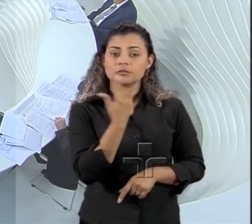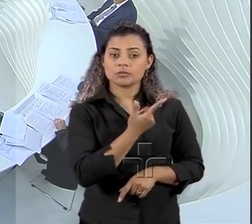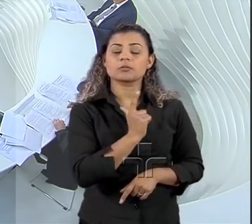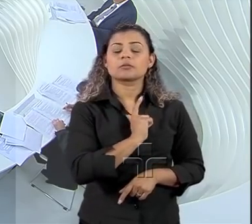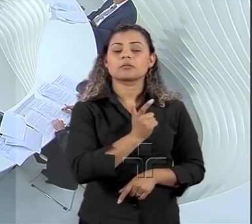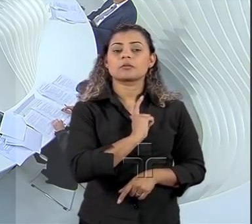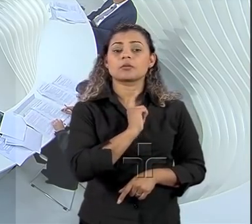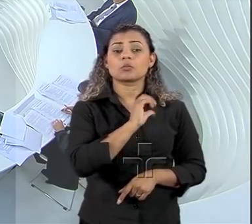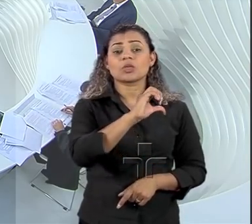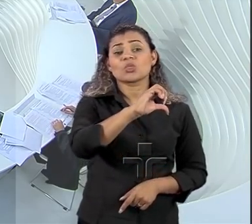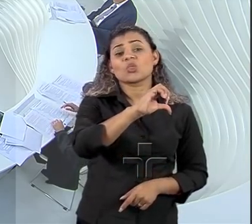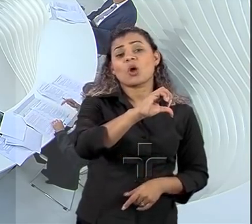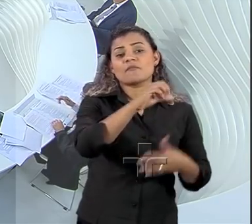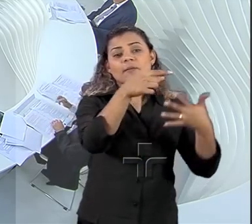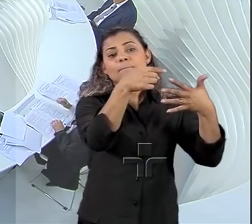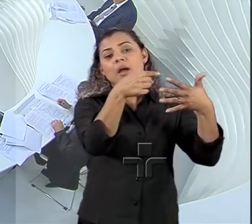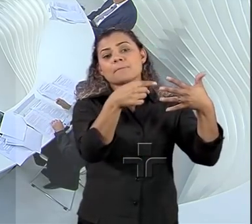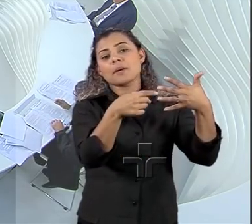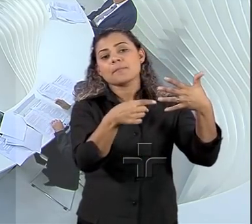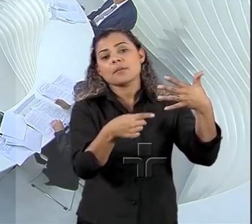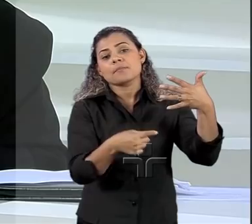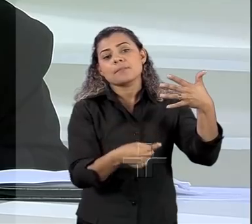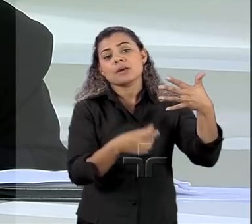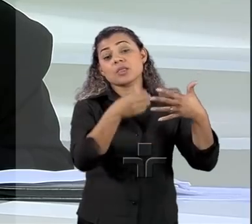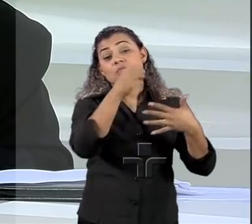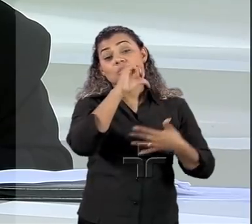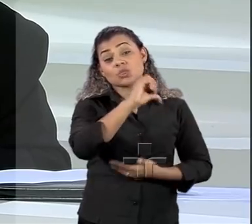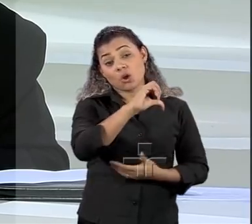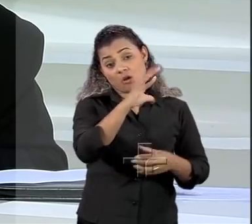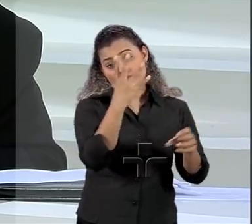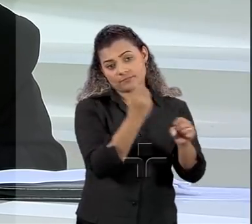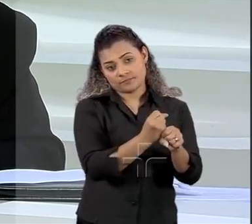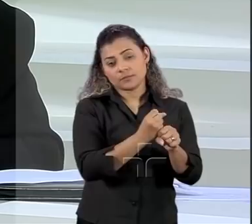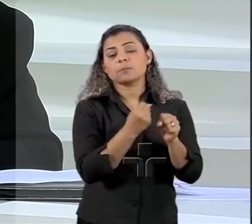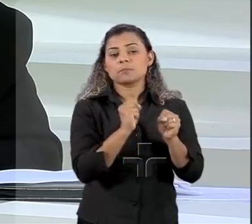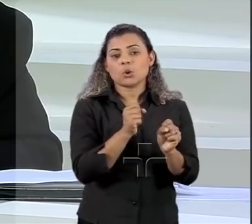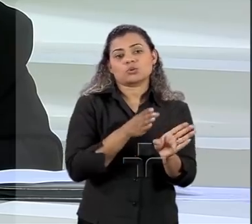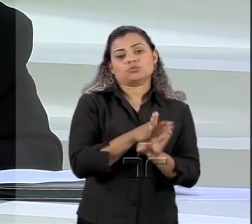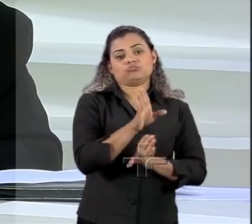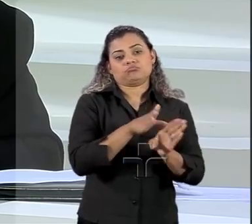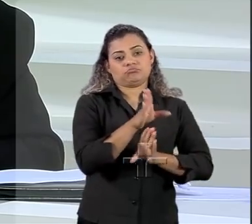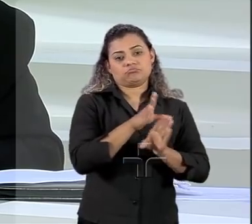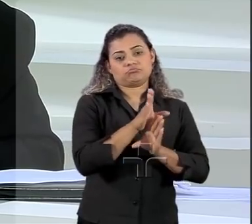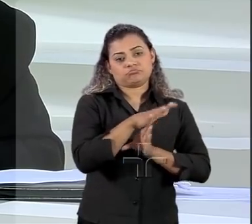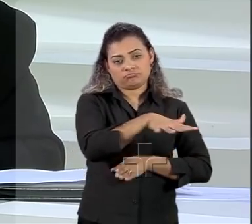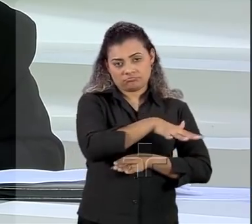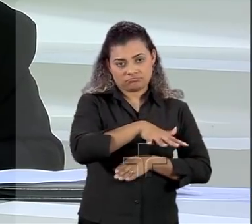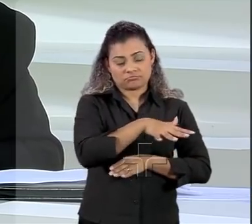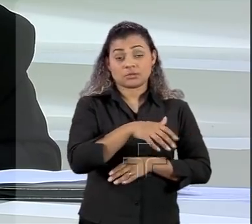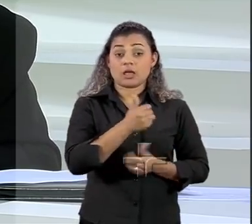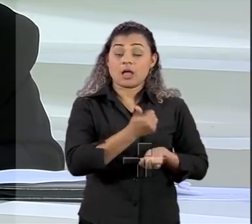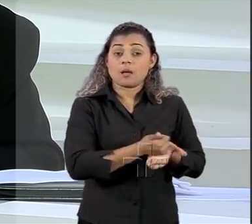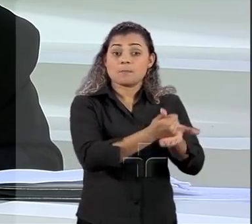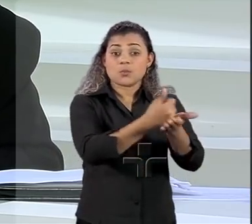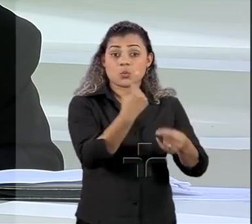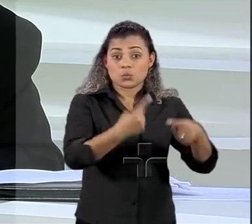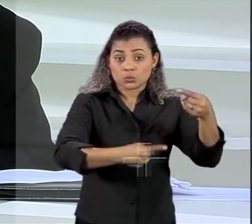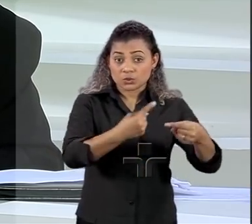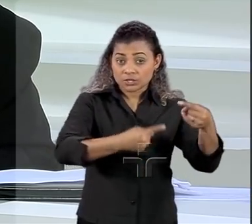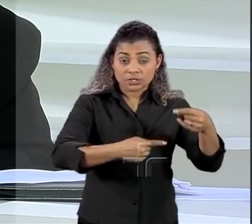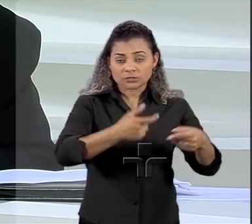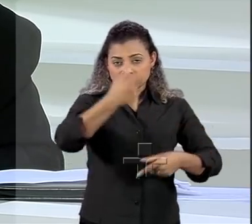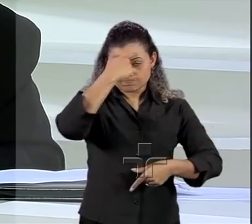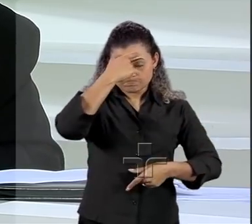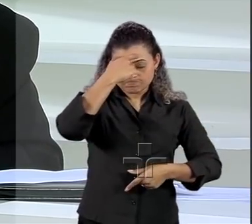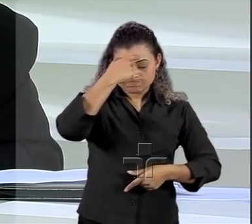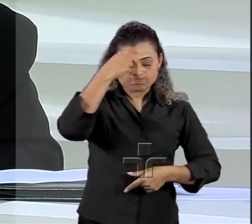menos 9 medidas que podem auxiliar nisso. O apoio à Política Nacional de Saúde